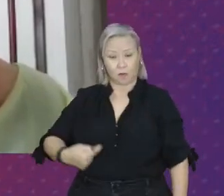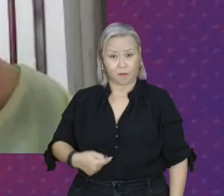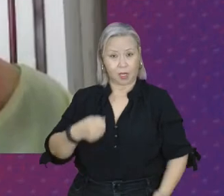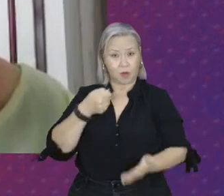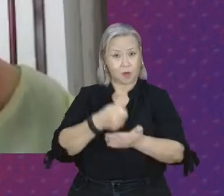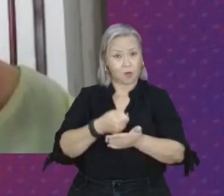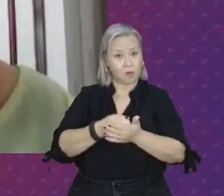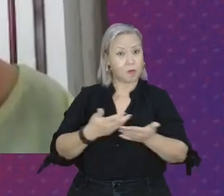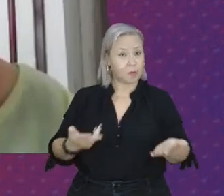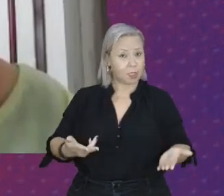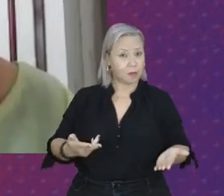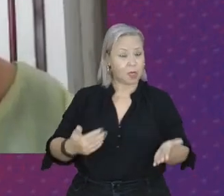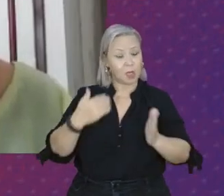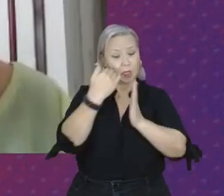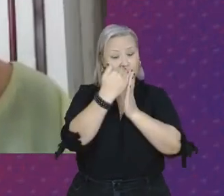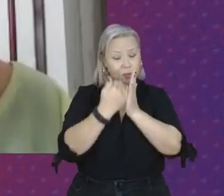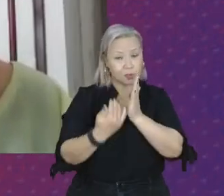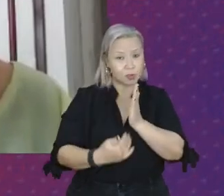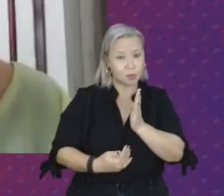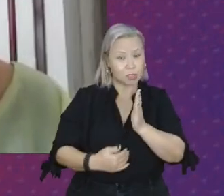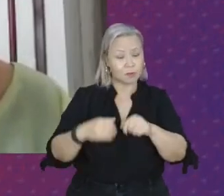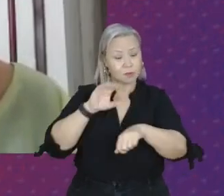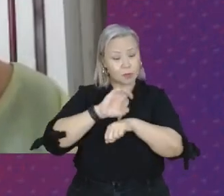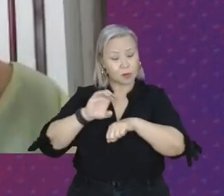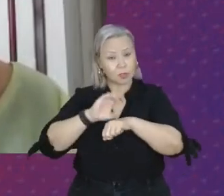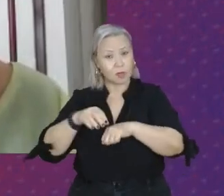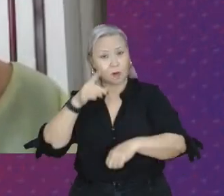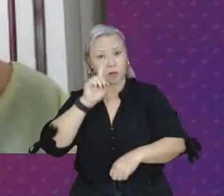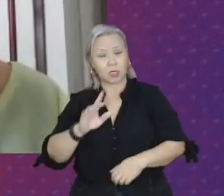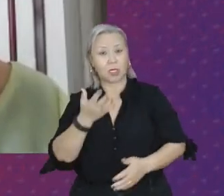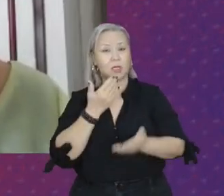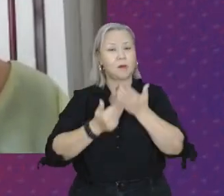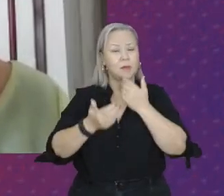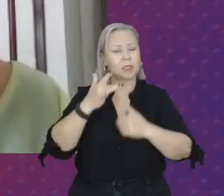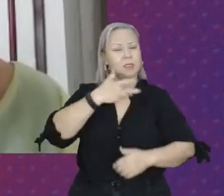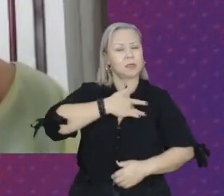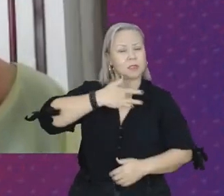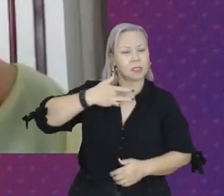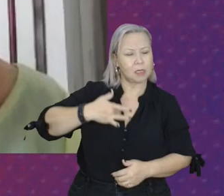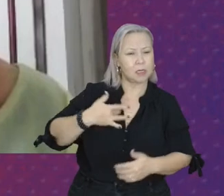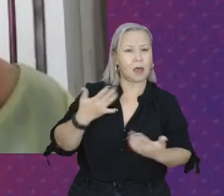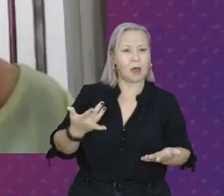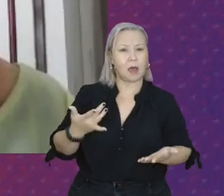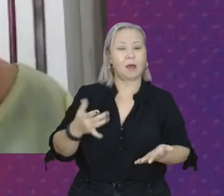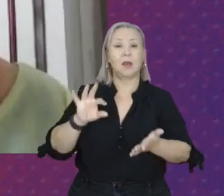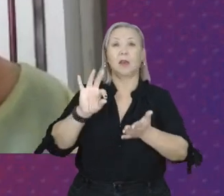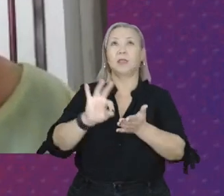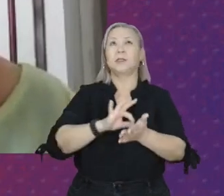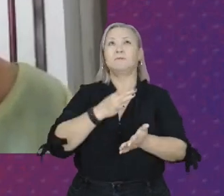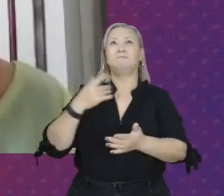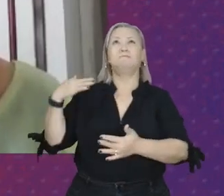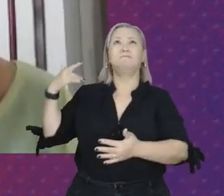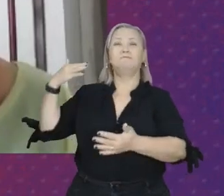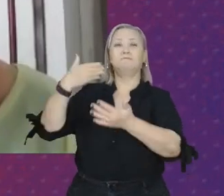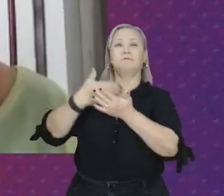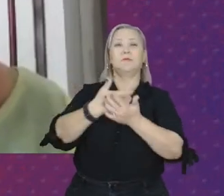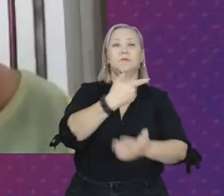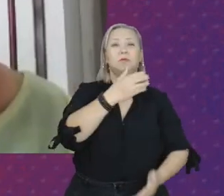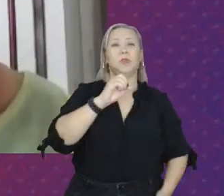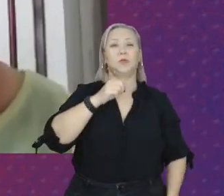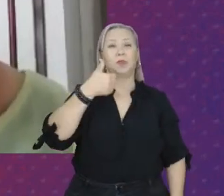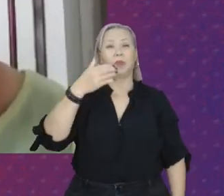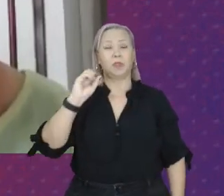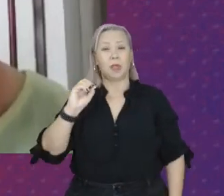princípio constitucional, porque o direito à alimentação adequada e saudável está inscrito desde 2010 no